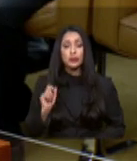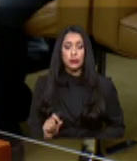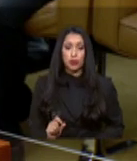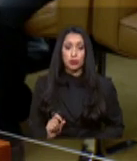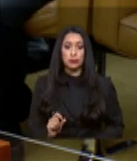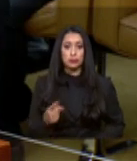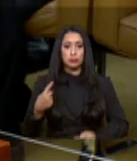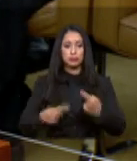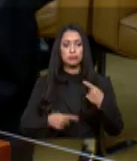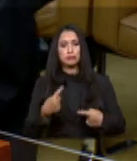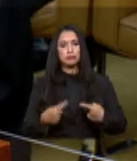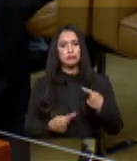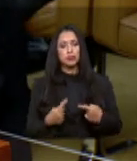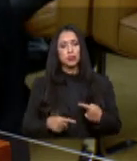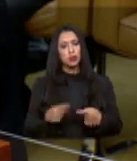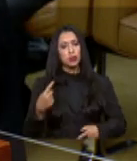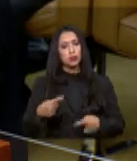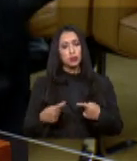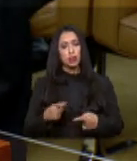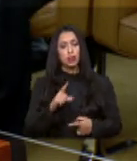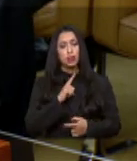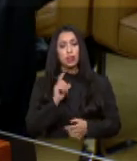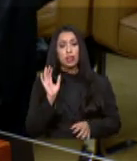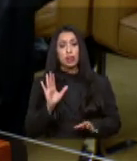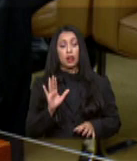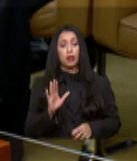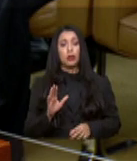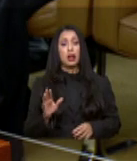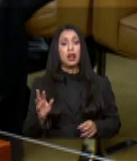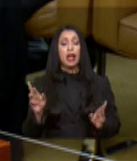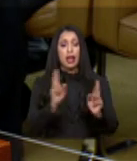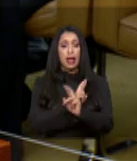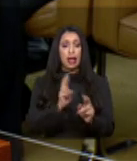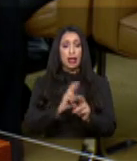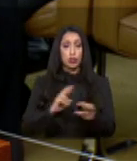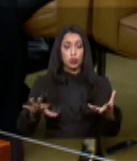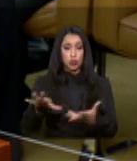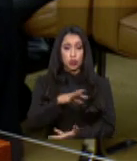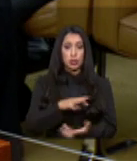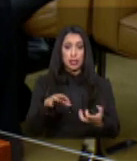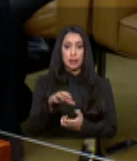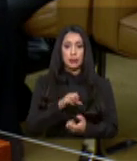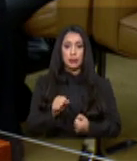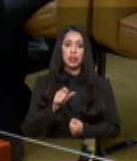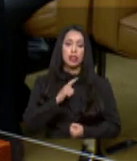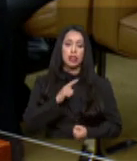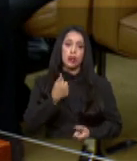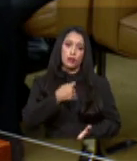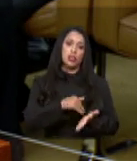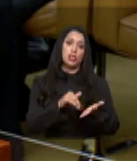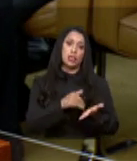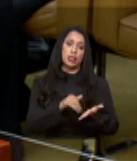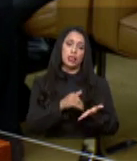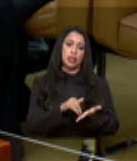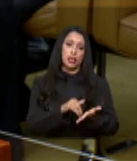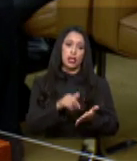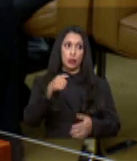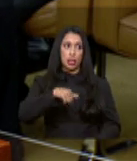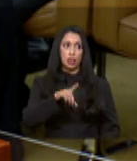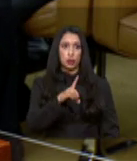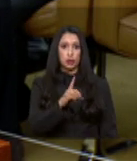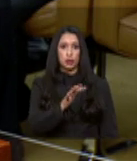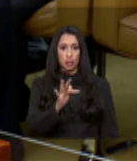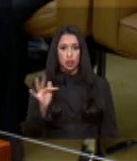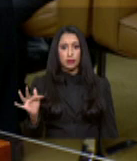já é suficiente para legitimar para a ação, mas a Rede Sustentabilidade, por exemplo, teve aqui, eu tive a oportunidade de ser secretário de Estado do Meio Ambiente aqui no Distrito